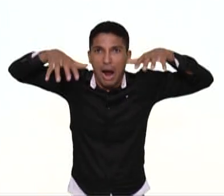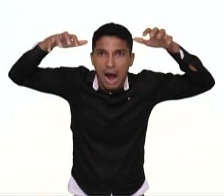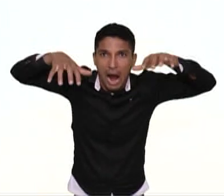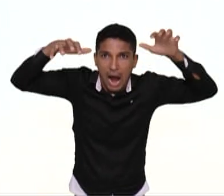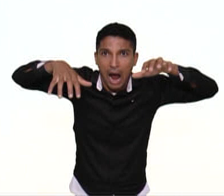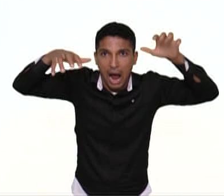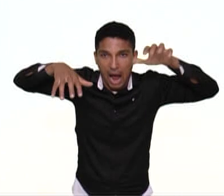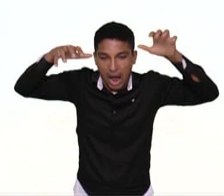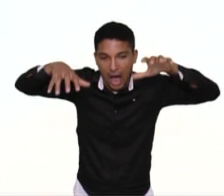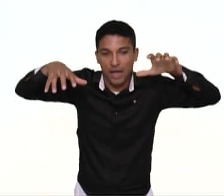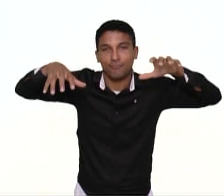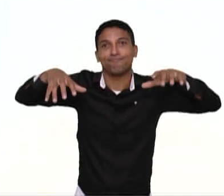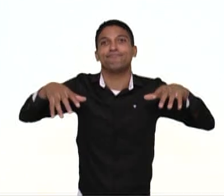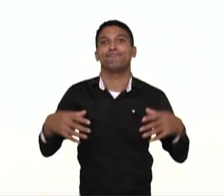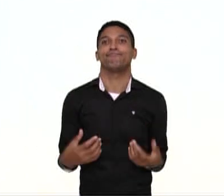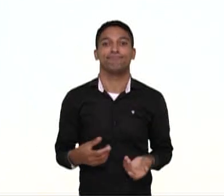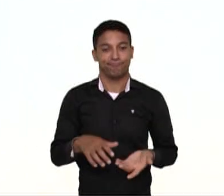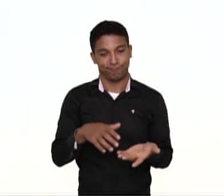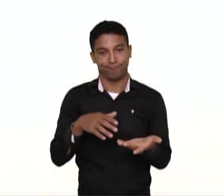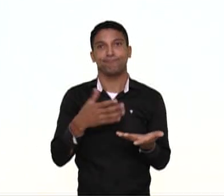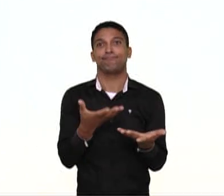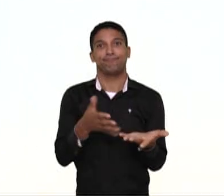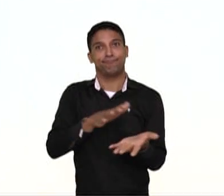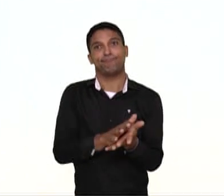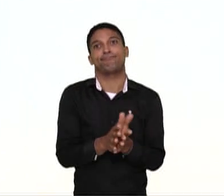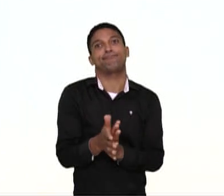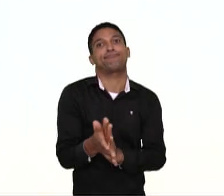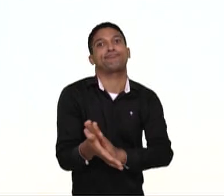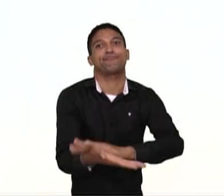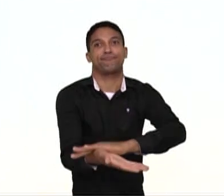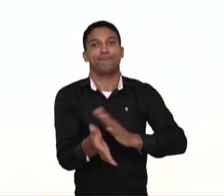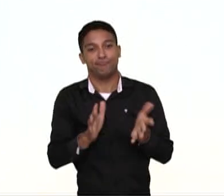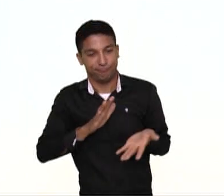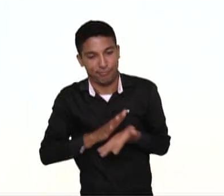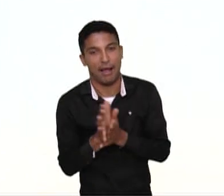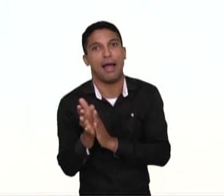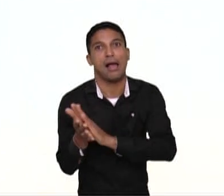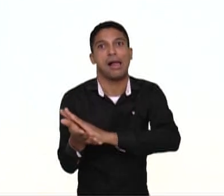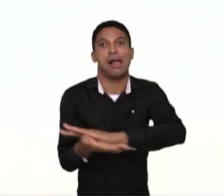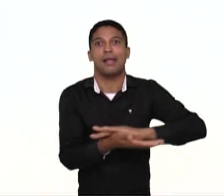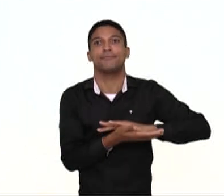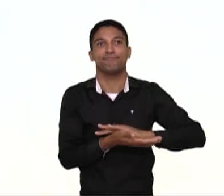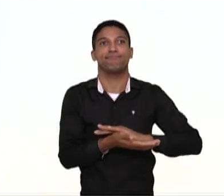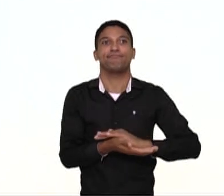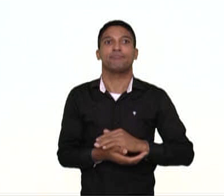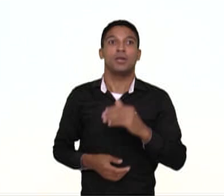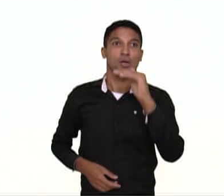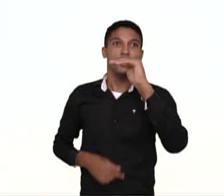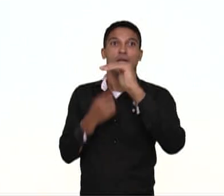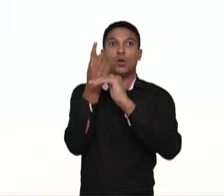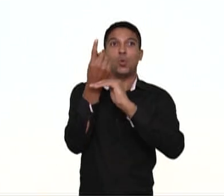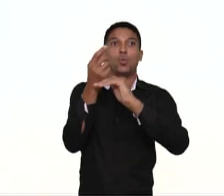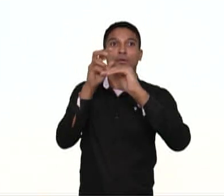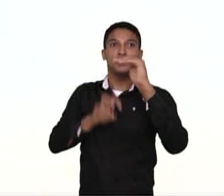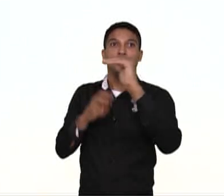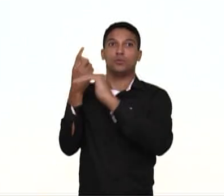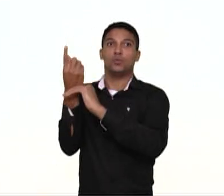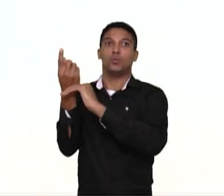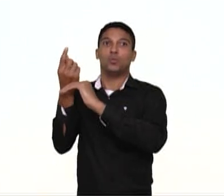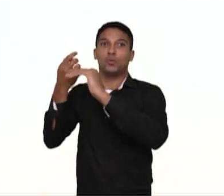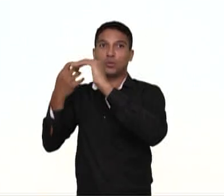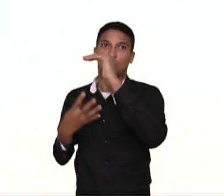entre 1/4 do total previsto. Qual dos valores a seguir pode representar a perda do